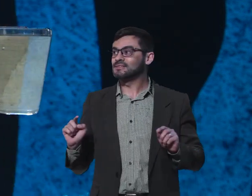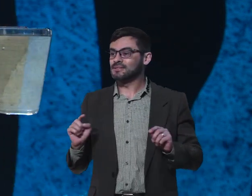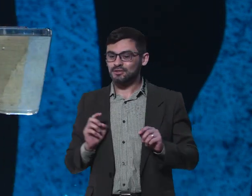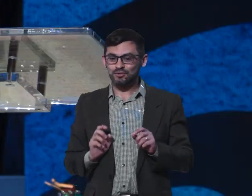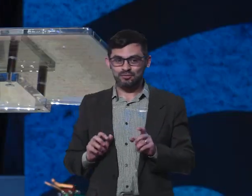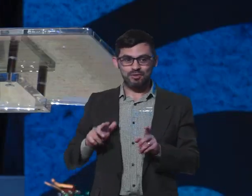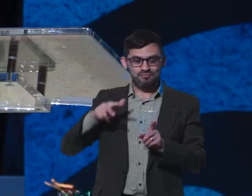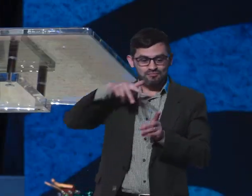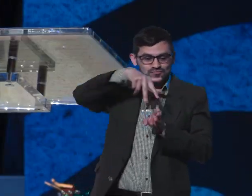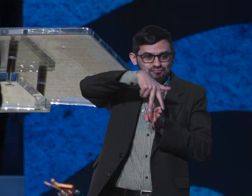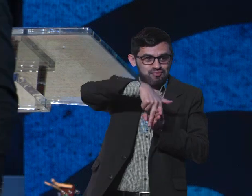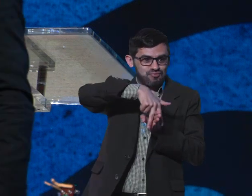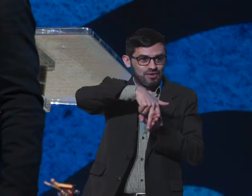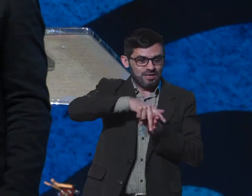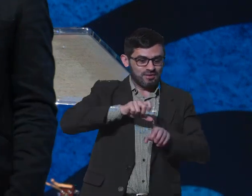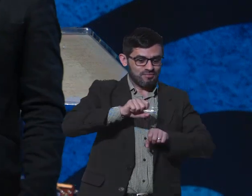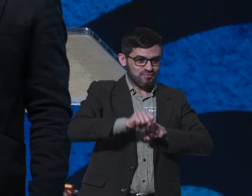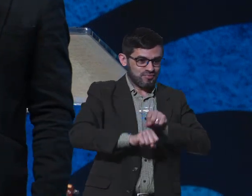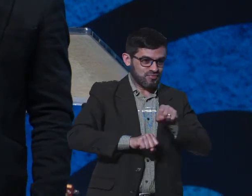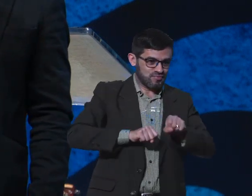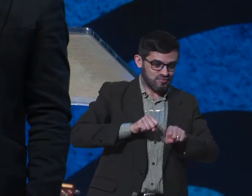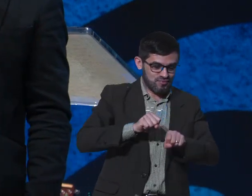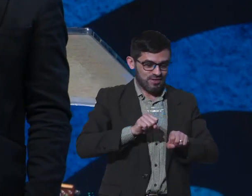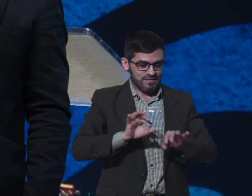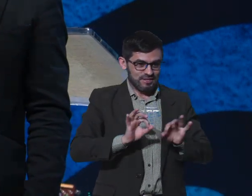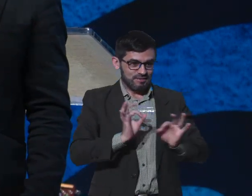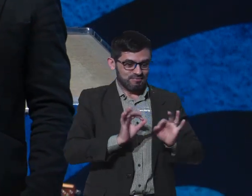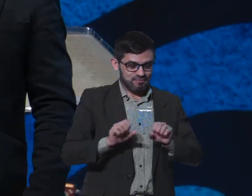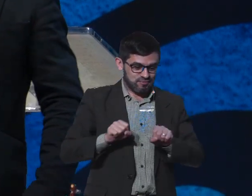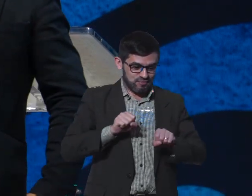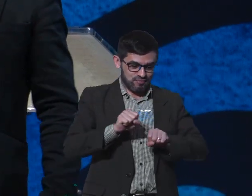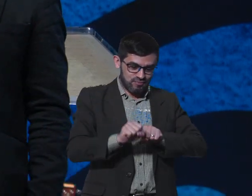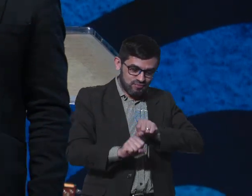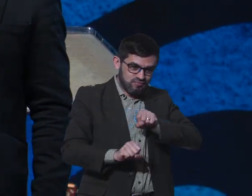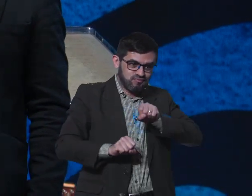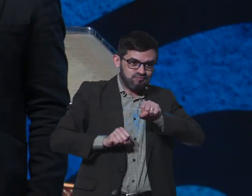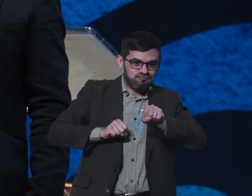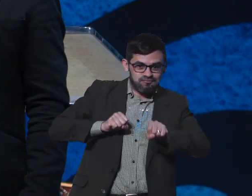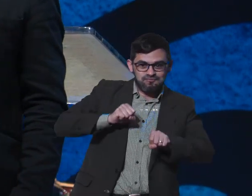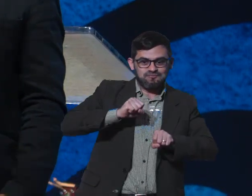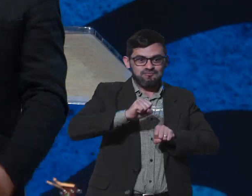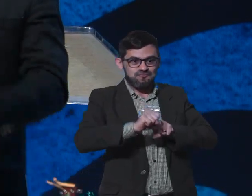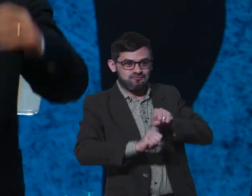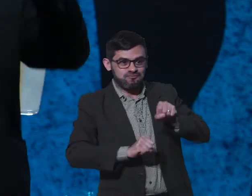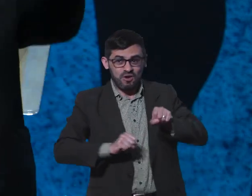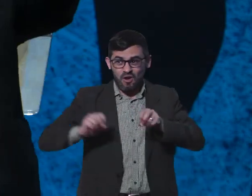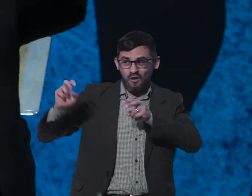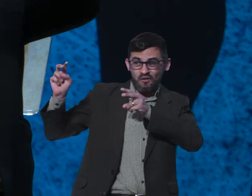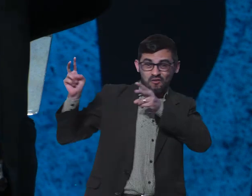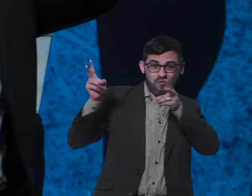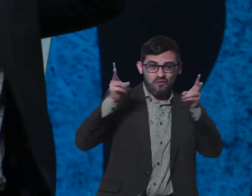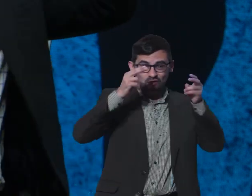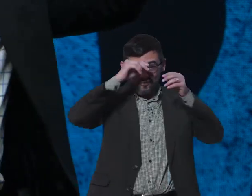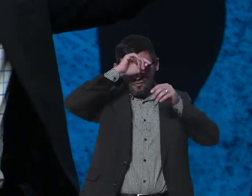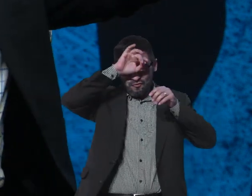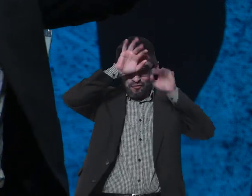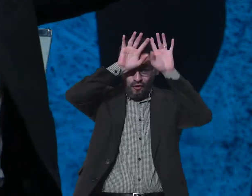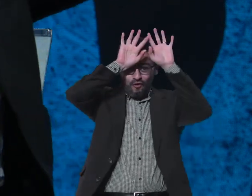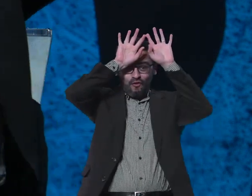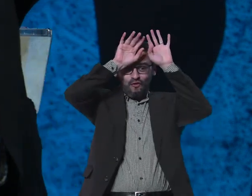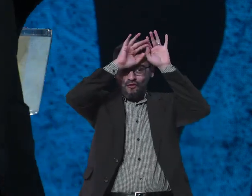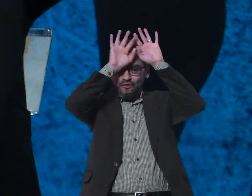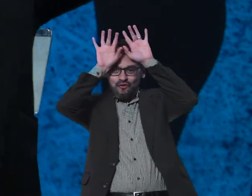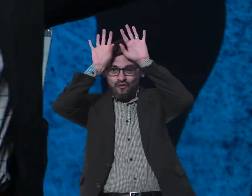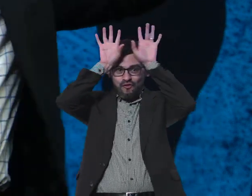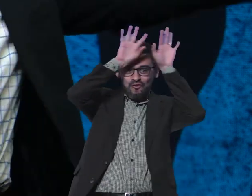Subi na bicicleta, preparei o pedal, comecei a pedalar, o vento batendo no cabelo, mexendo para um lado e